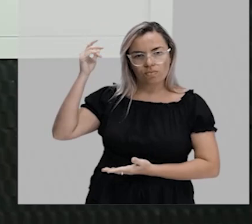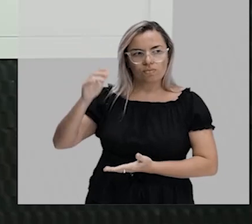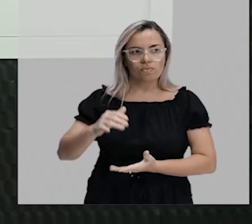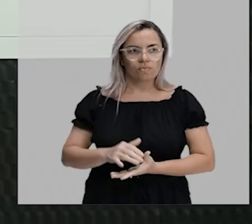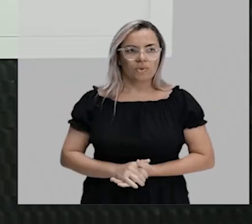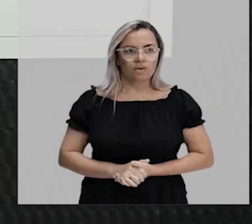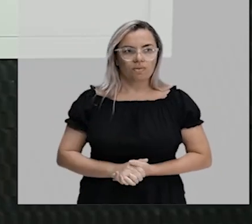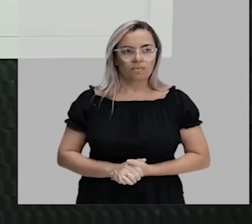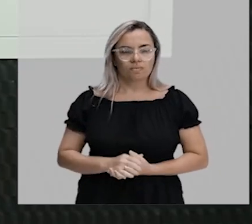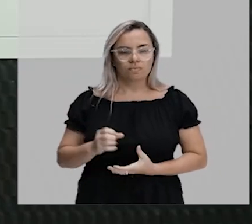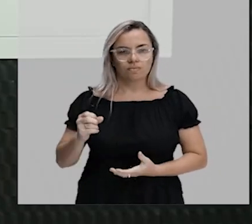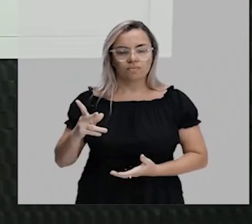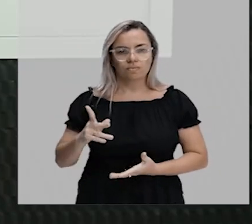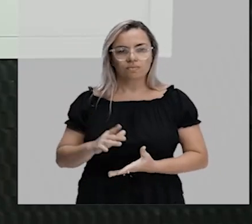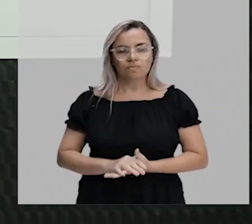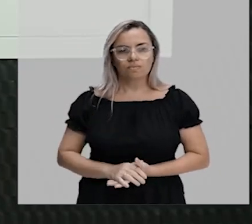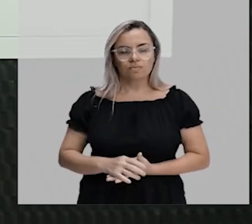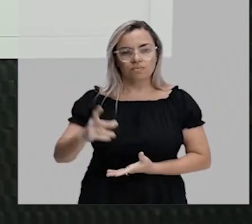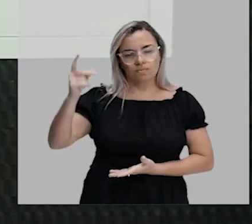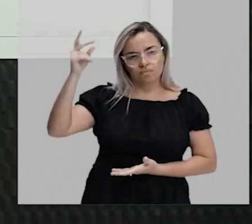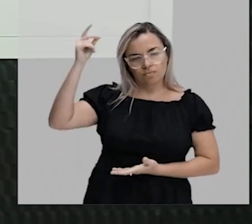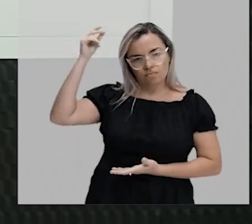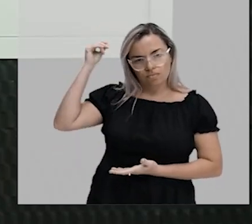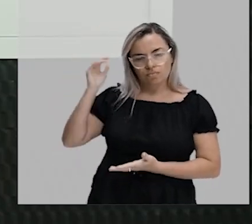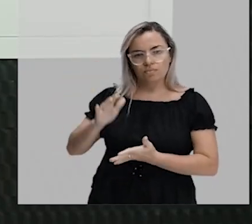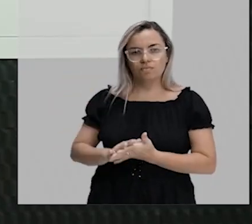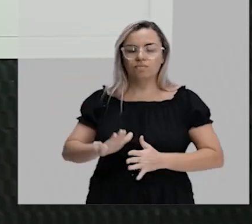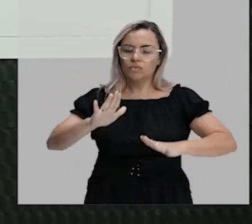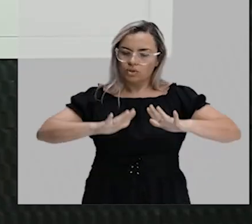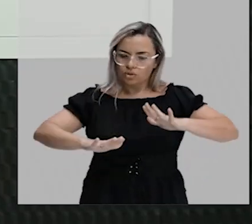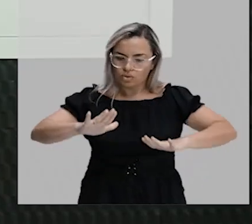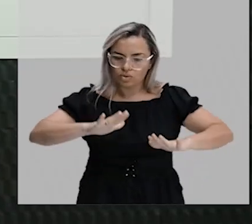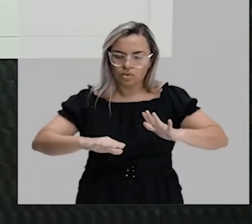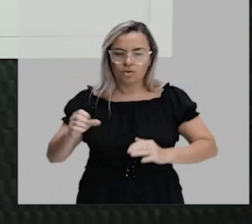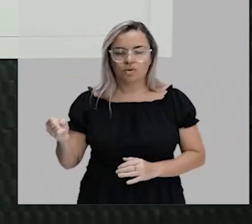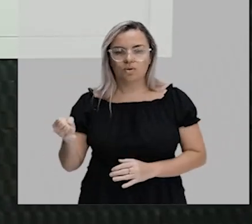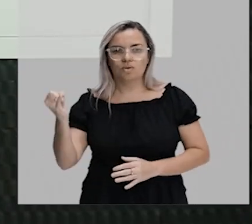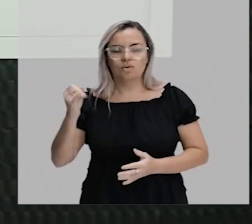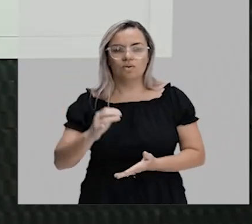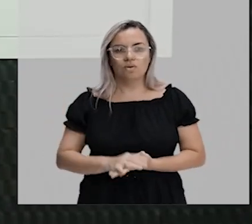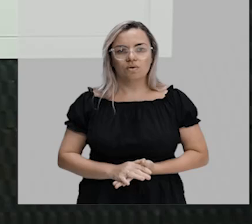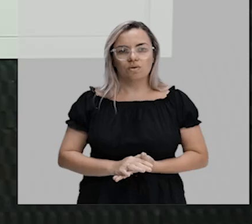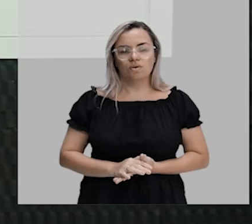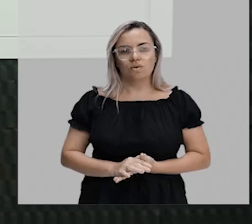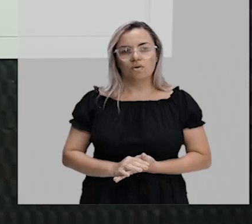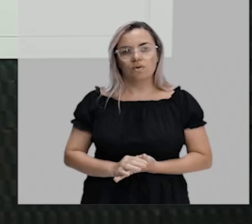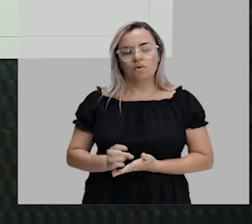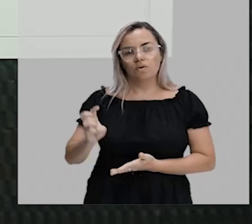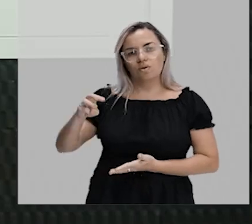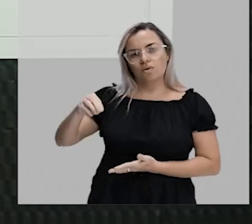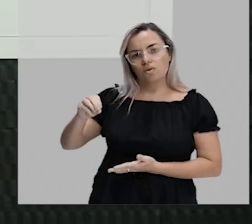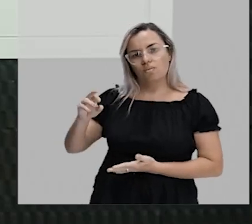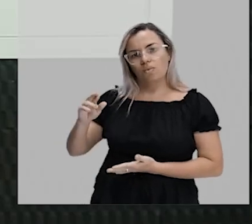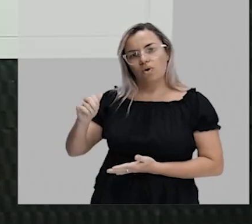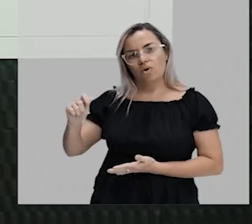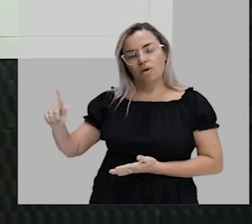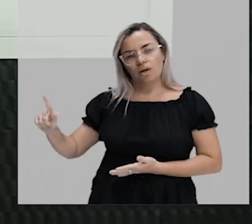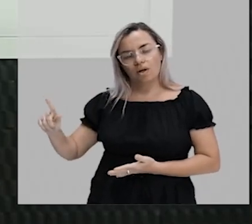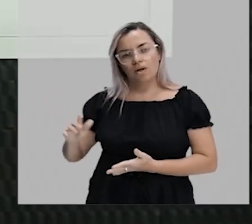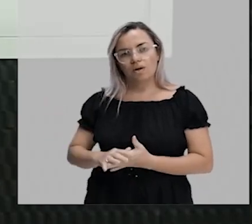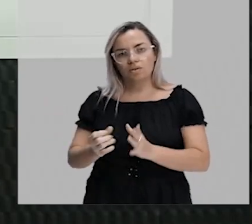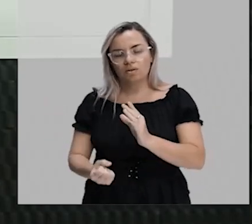ok? Na antiguidade, você vai tomar cuidado com uma coisa importante. A palavra moralidade, moral, vem do latim, então